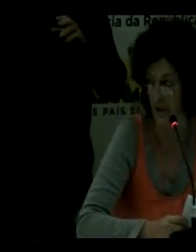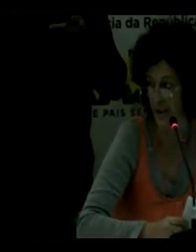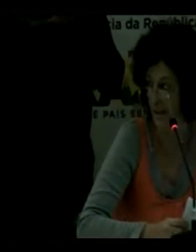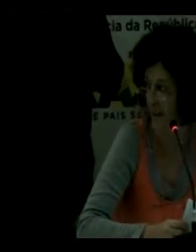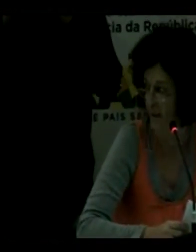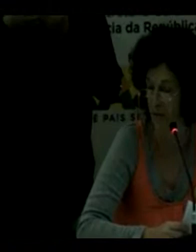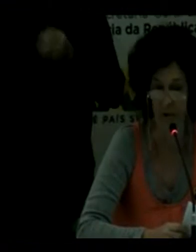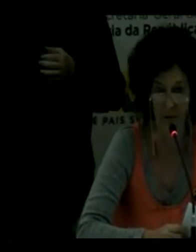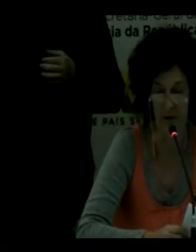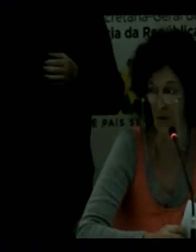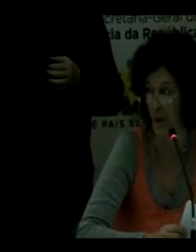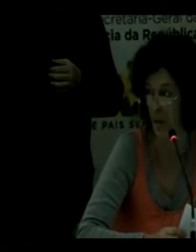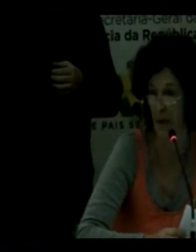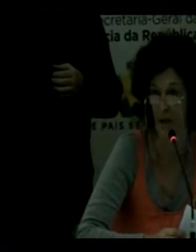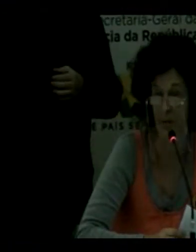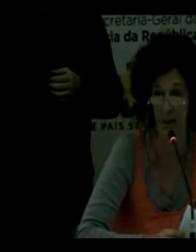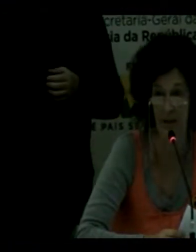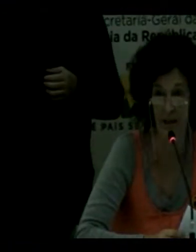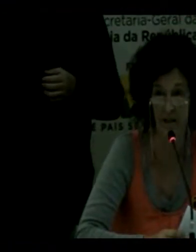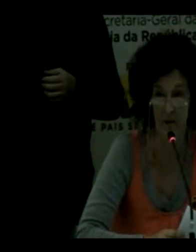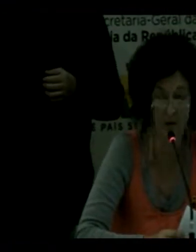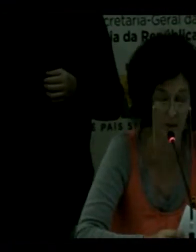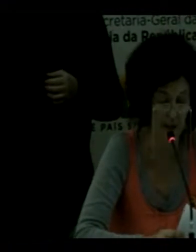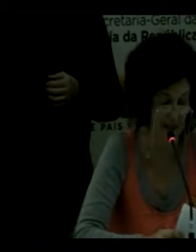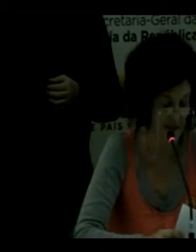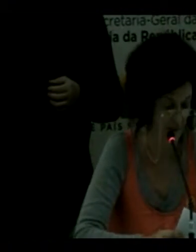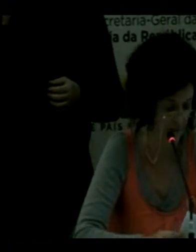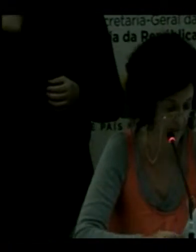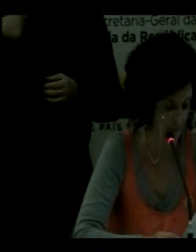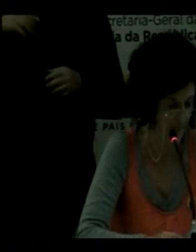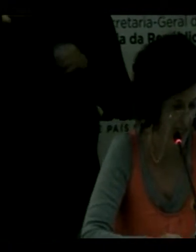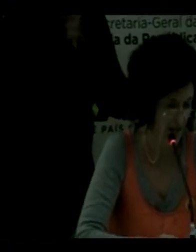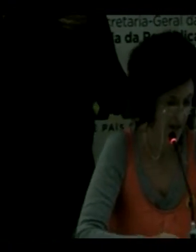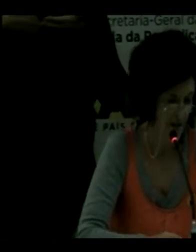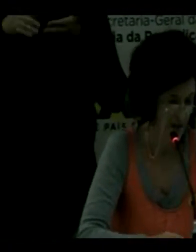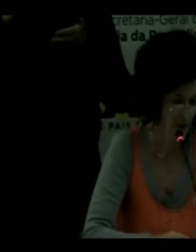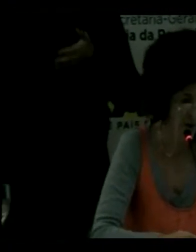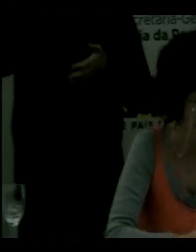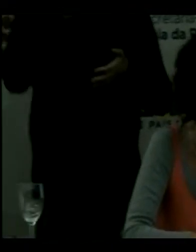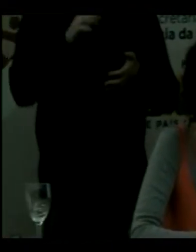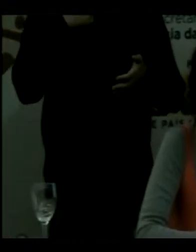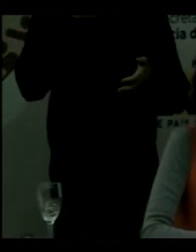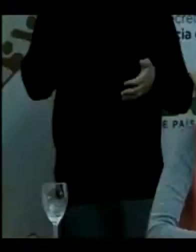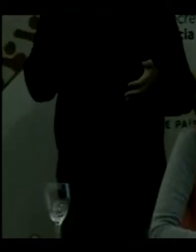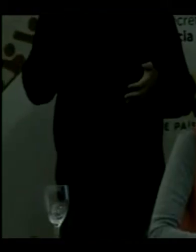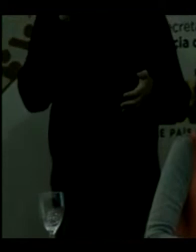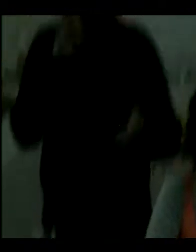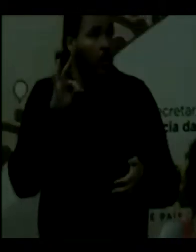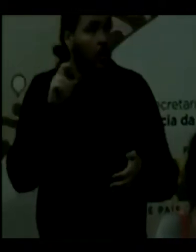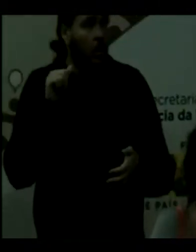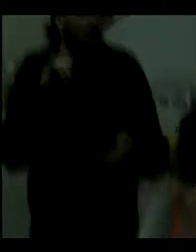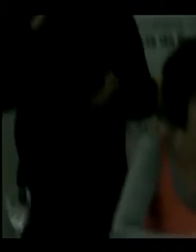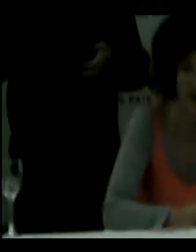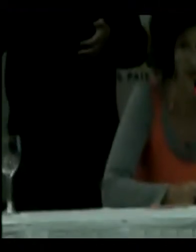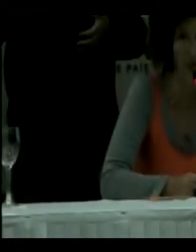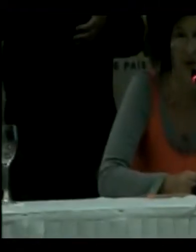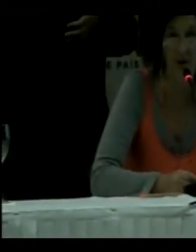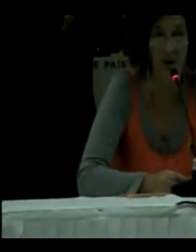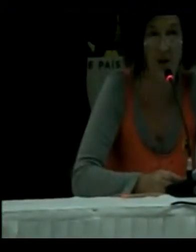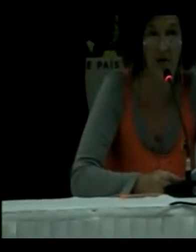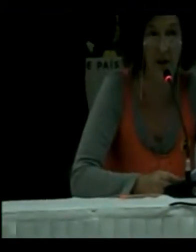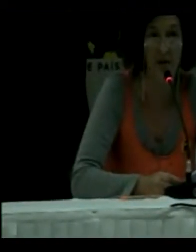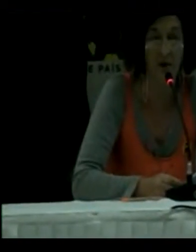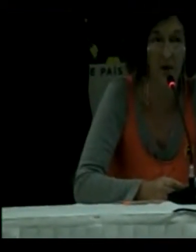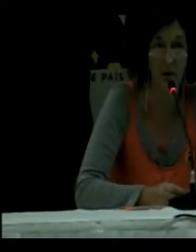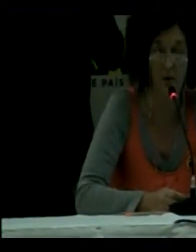de Psicologia também, e o Fórum Nacional pela Democratização da Comunicação. As questões para debate, né, dentro do sistema, a primeira